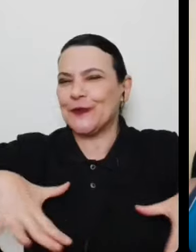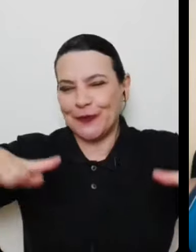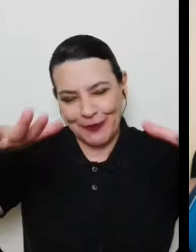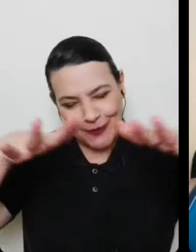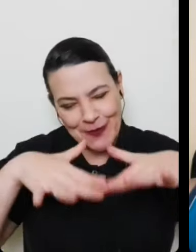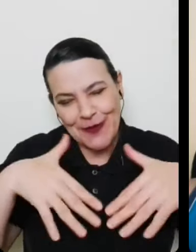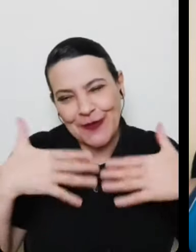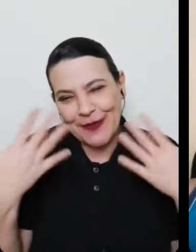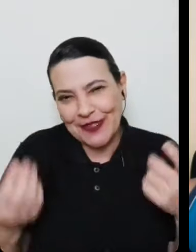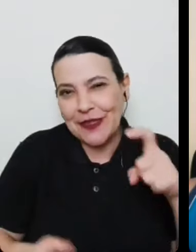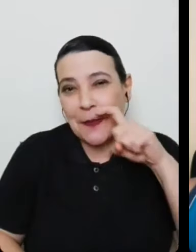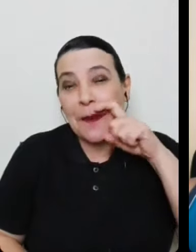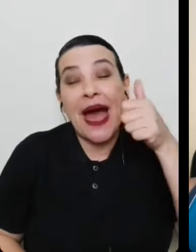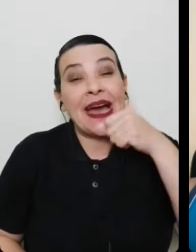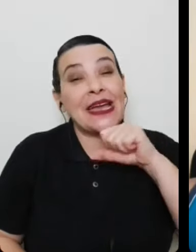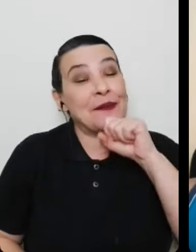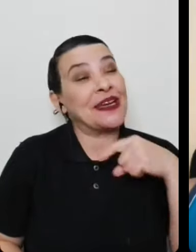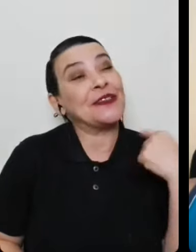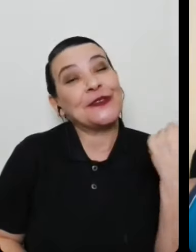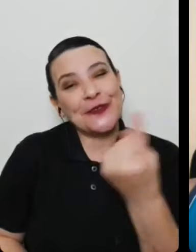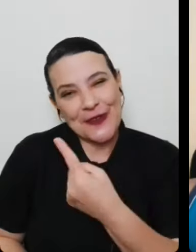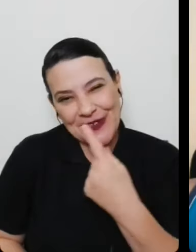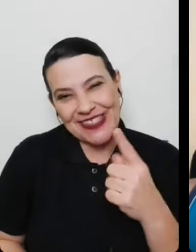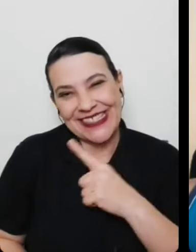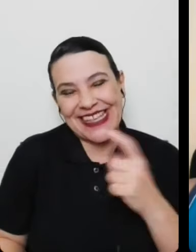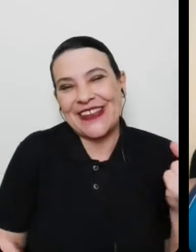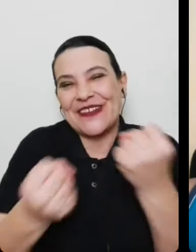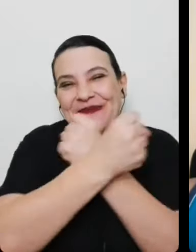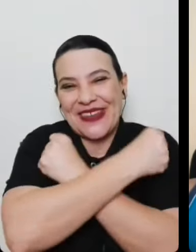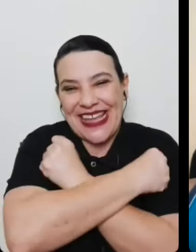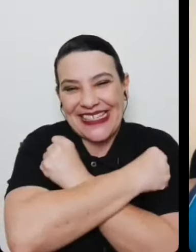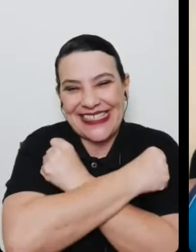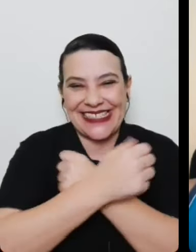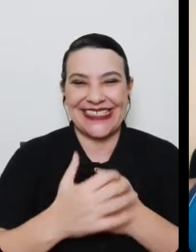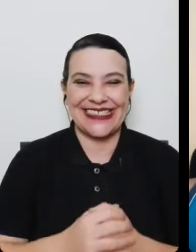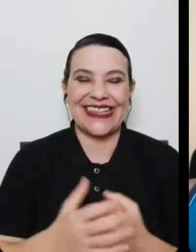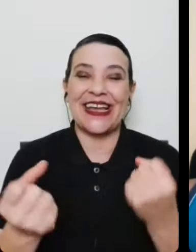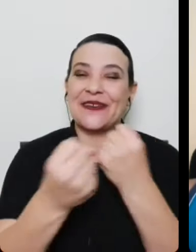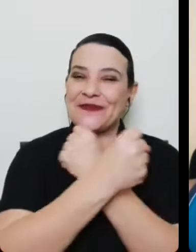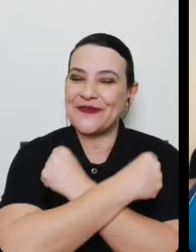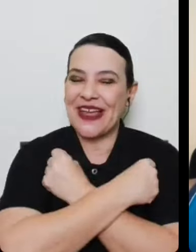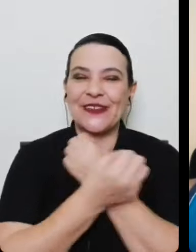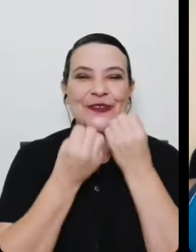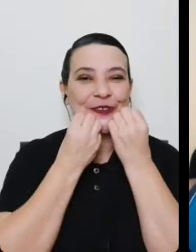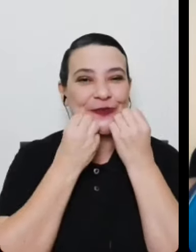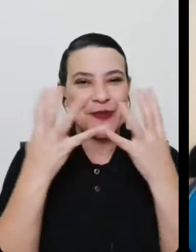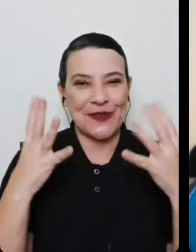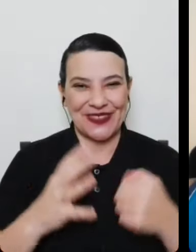pai e mãe de algum jeito, não é mesmo? Um abraço. Sim. Um abraço, gente. Tudo de bom.